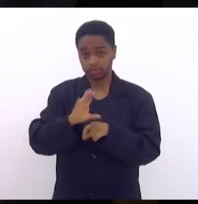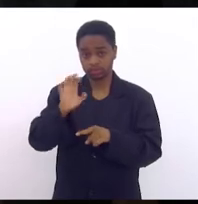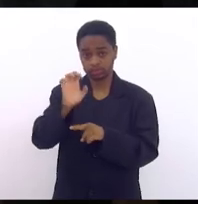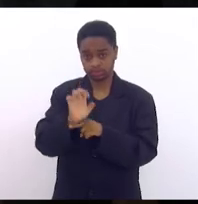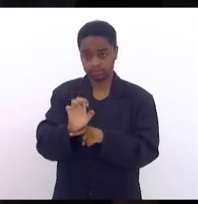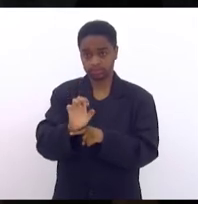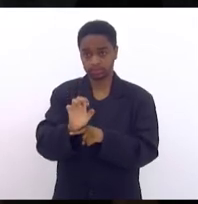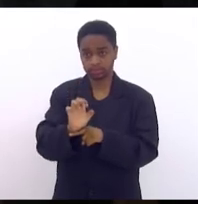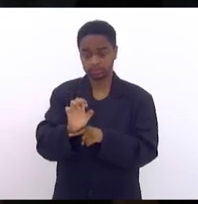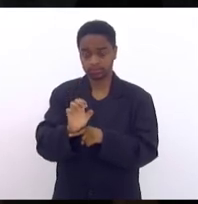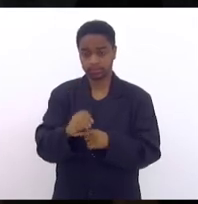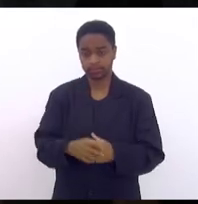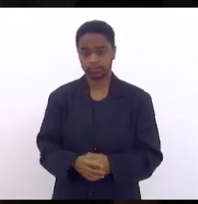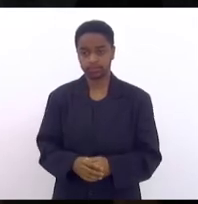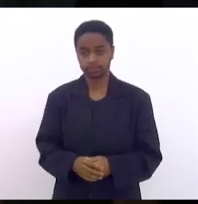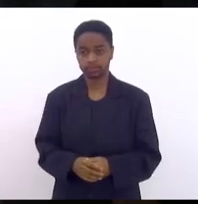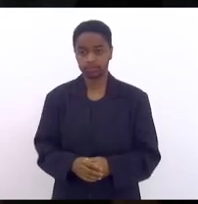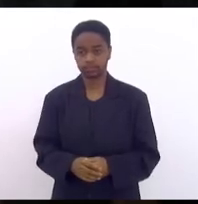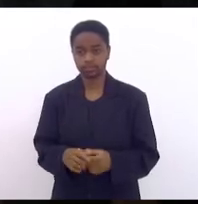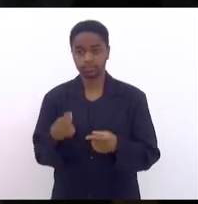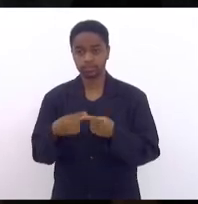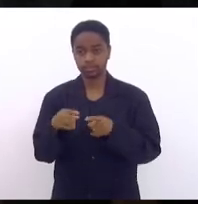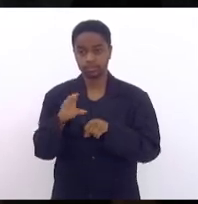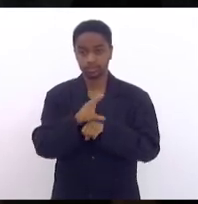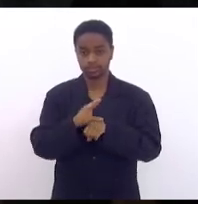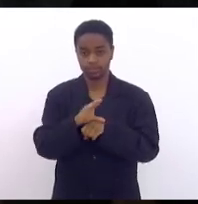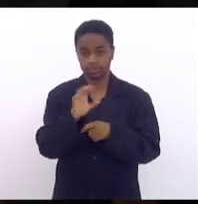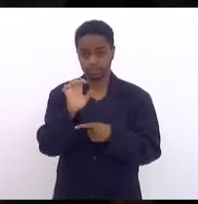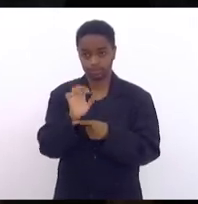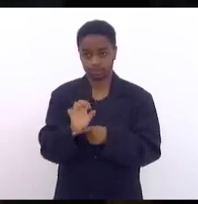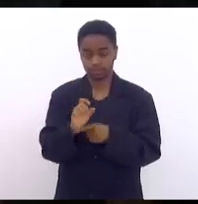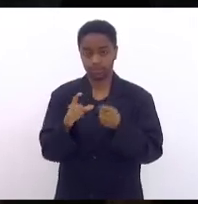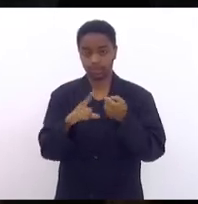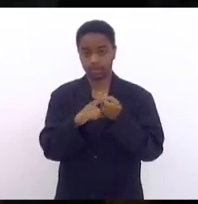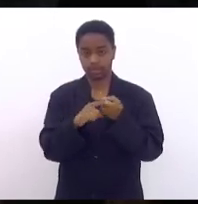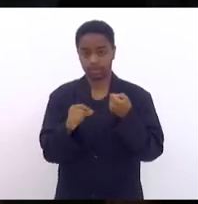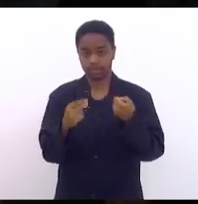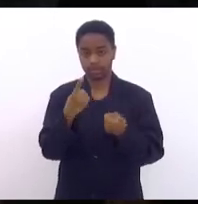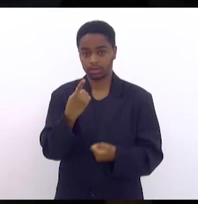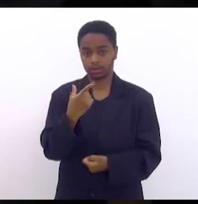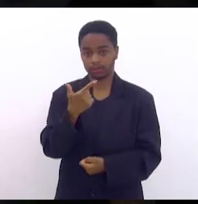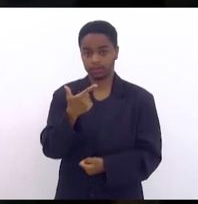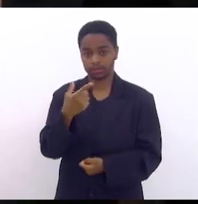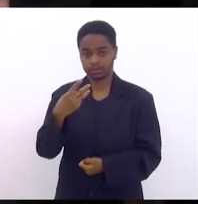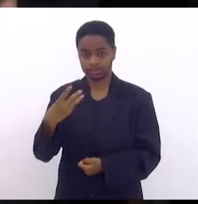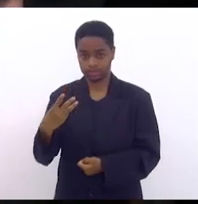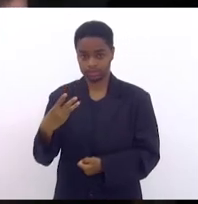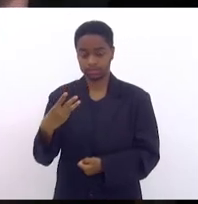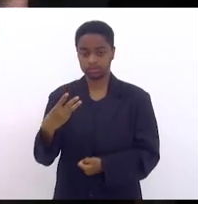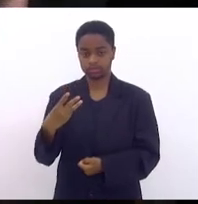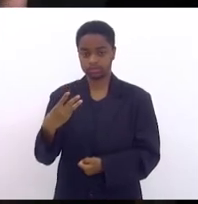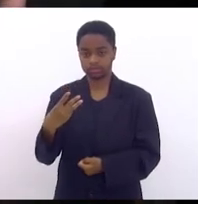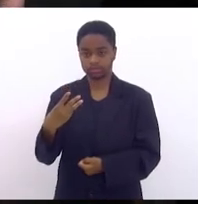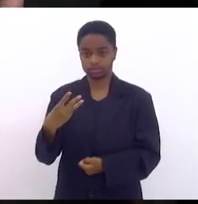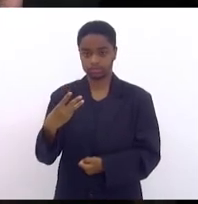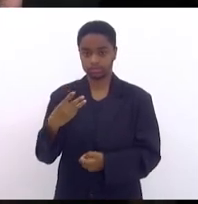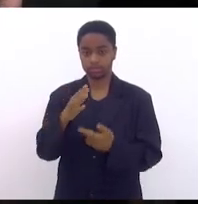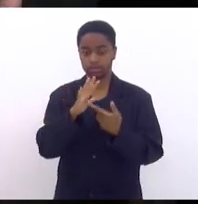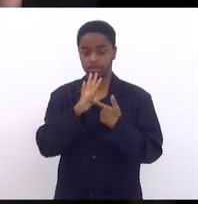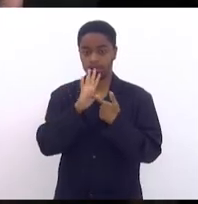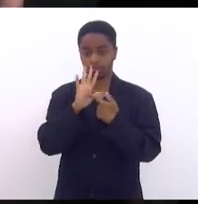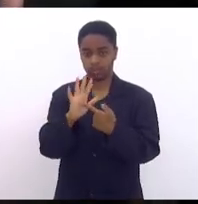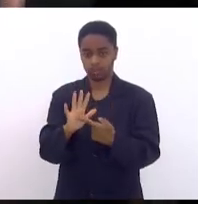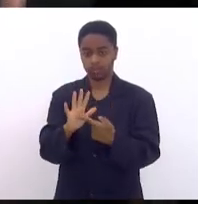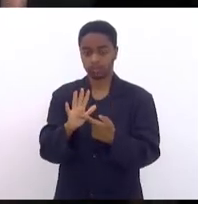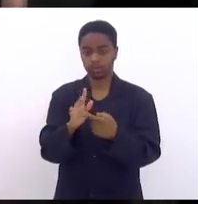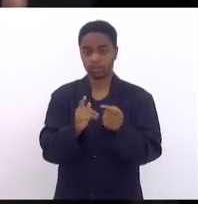deputado Anderson Moraes, deputado Alan Lopes. A Constituição Estadual, no artigo 123, né, ela fala